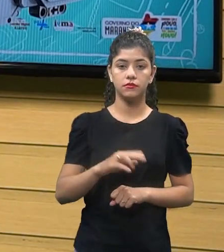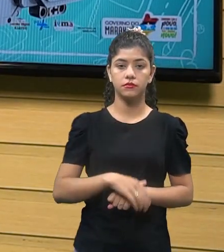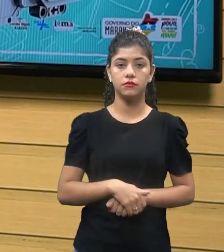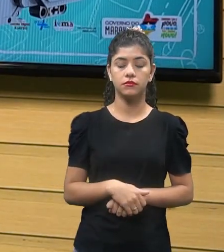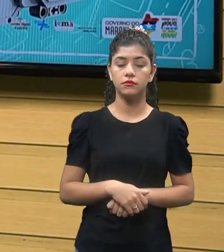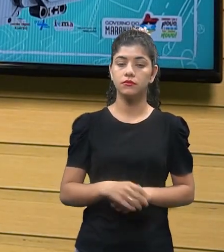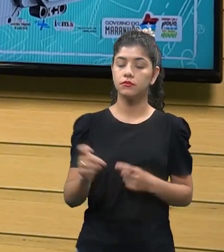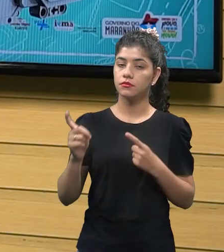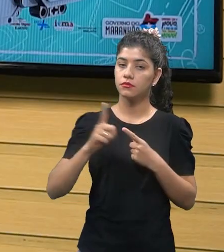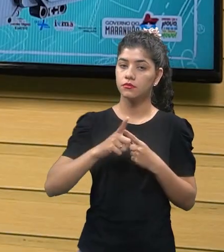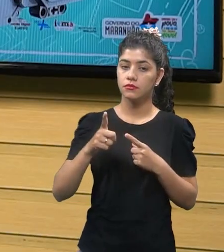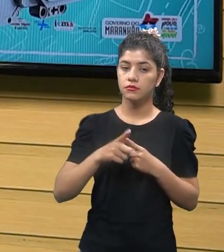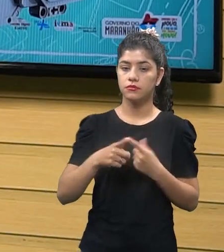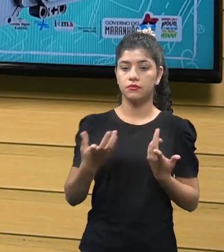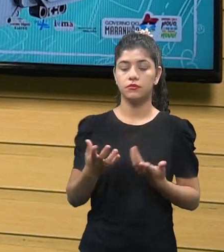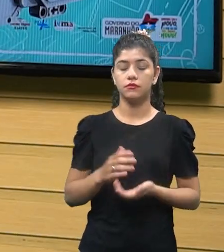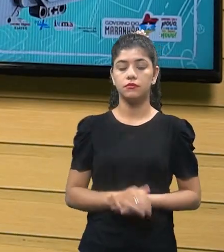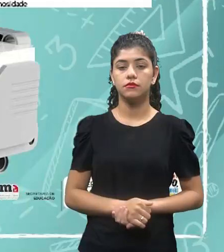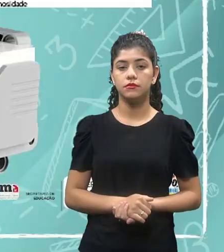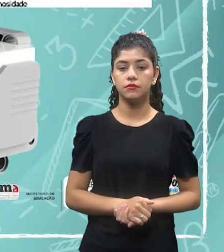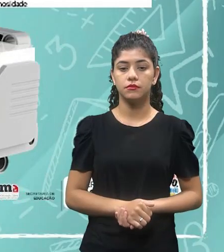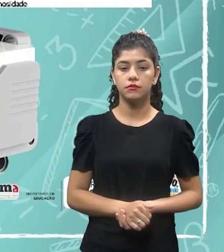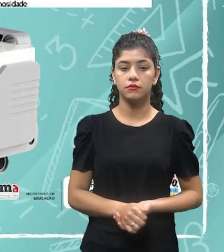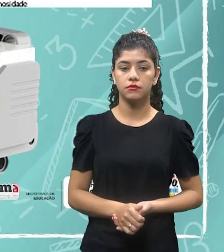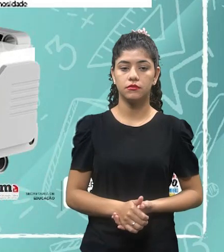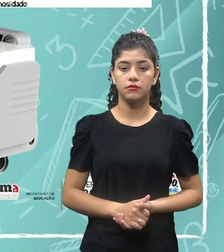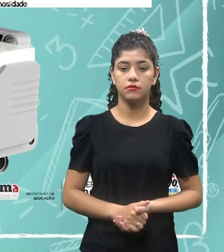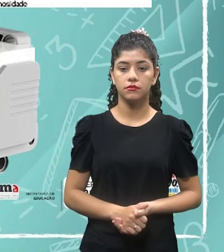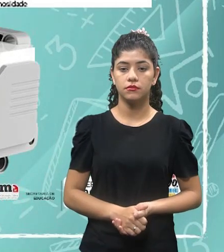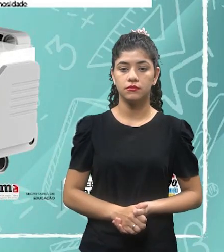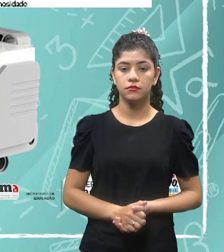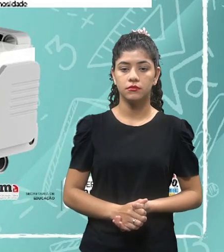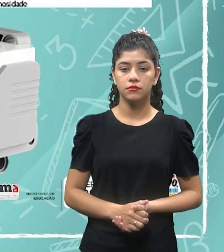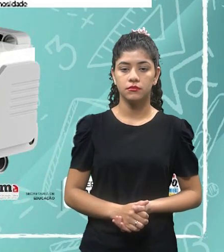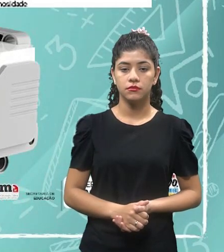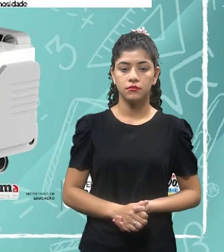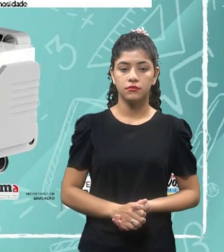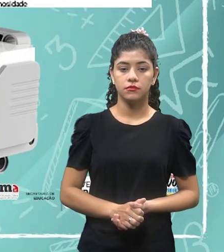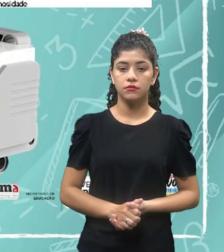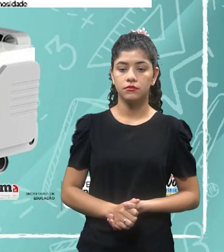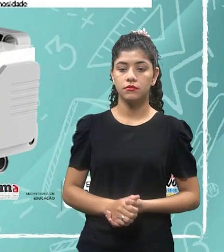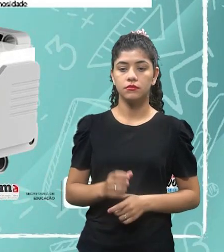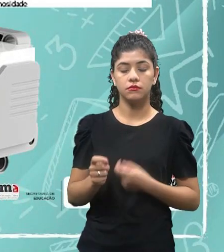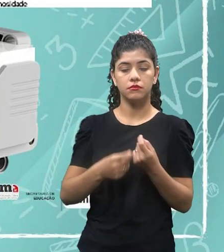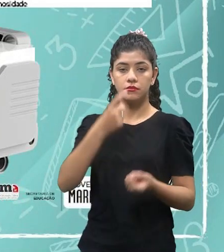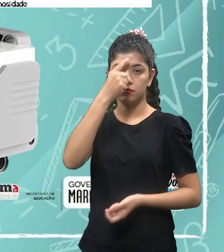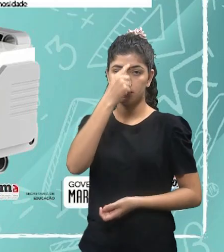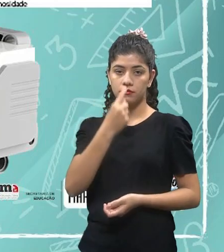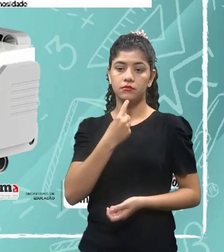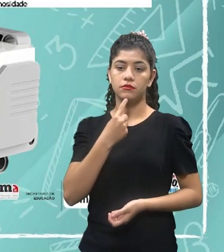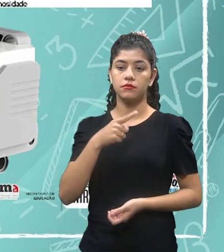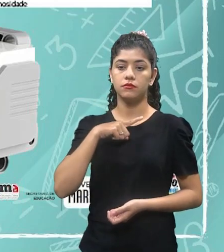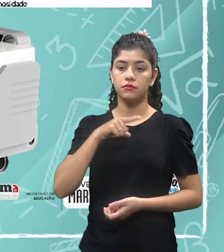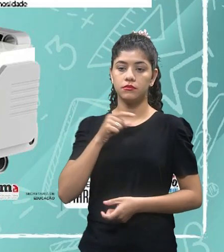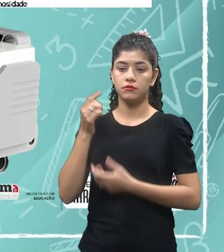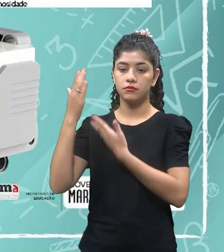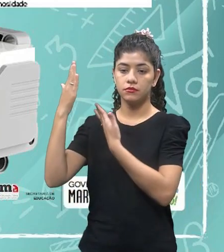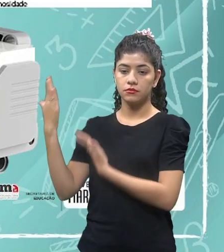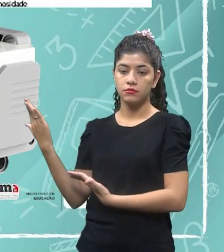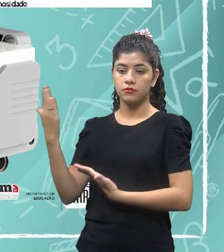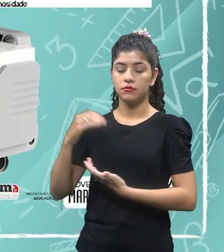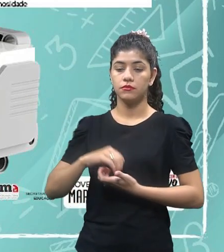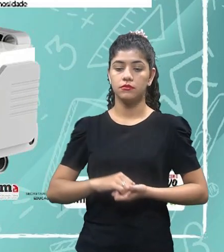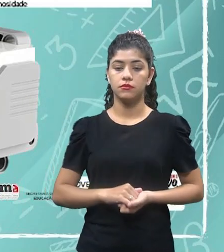essa forma de medição. Na imagem nós temos a posição em que esse motor